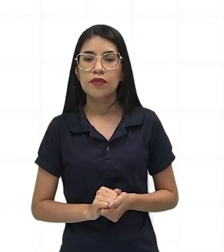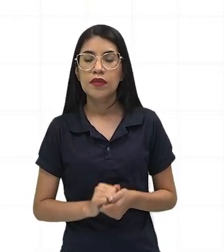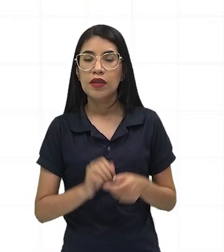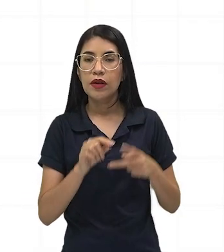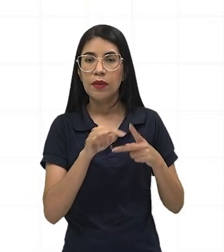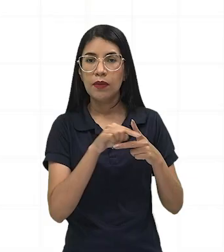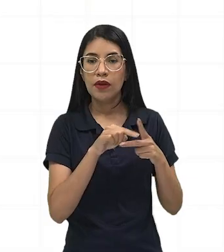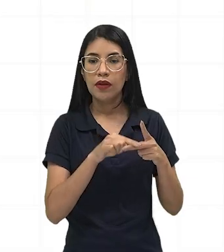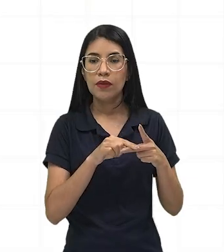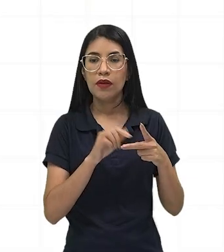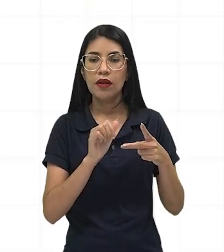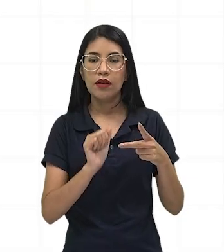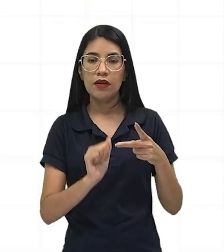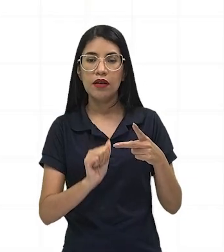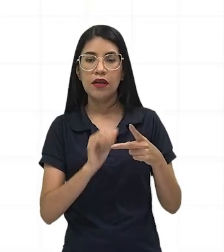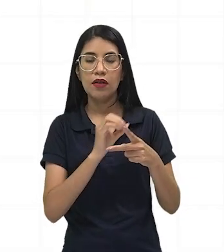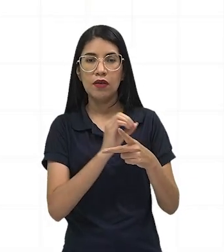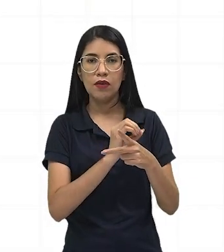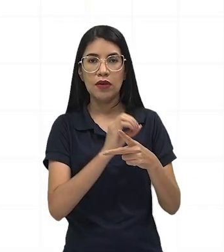AOC,